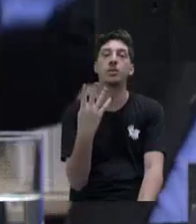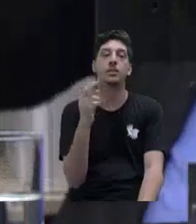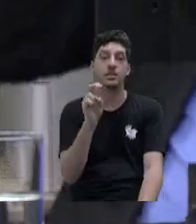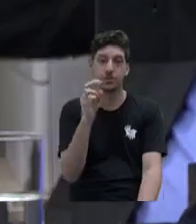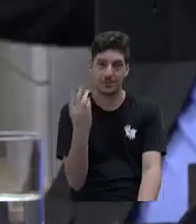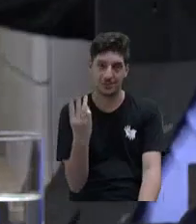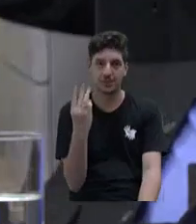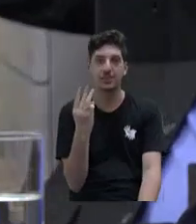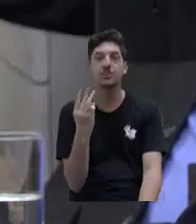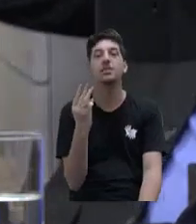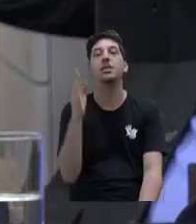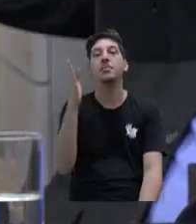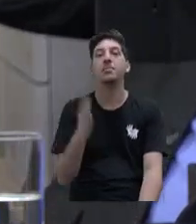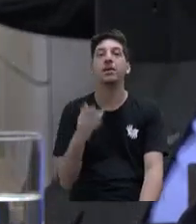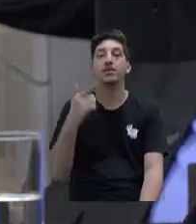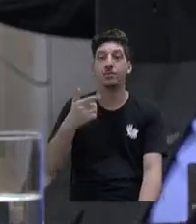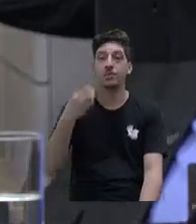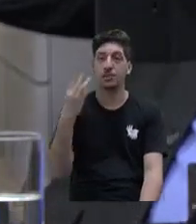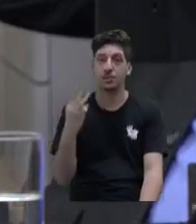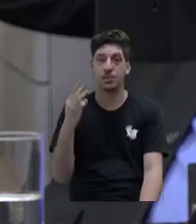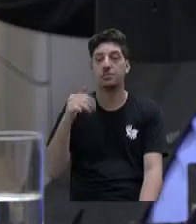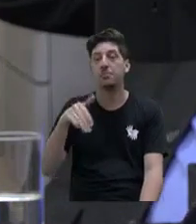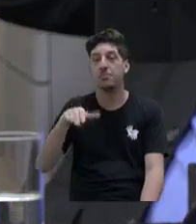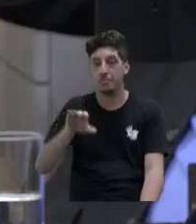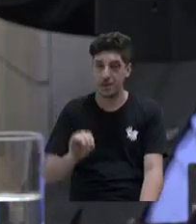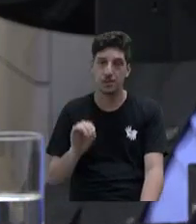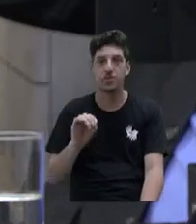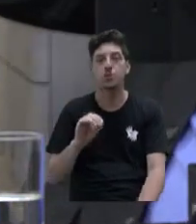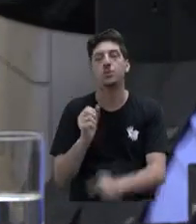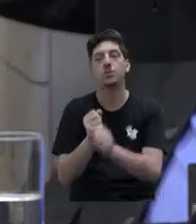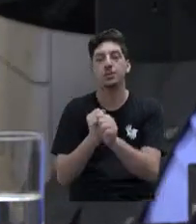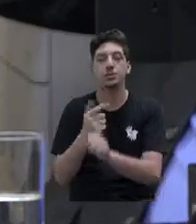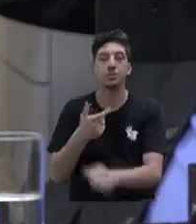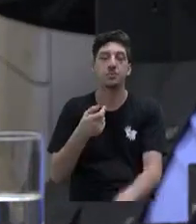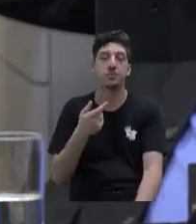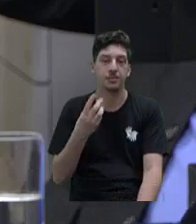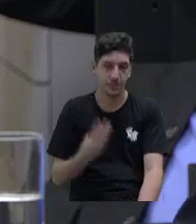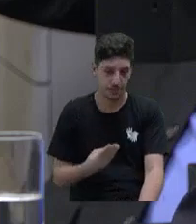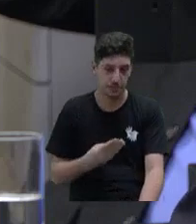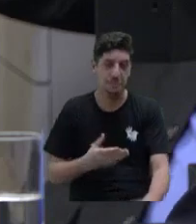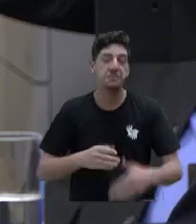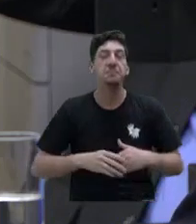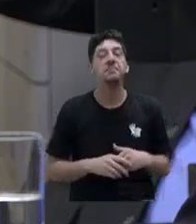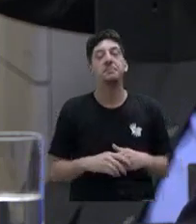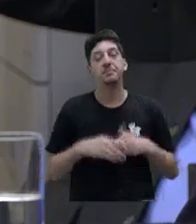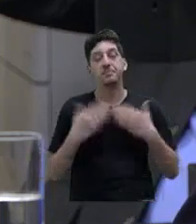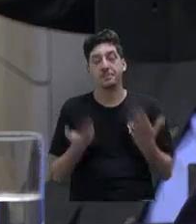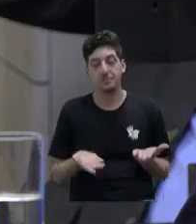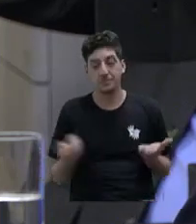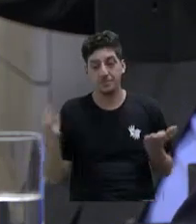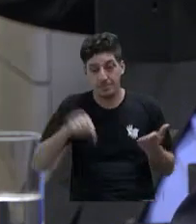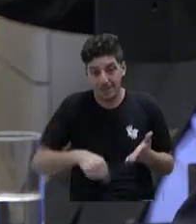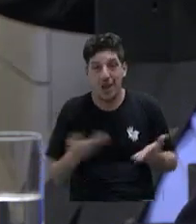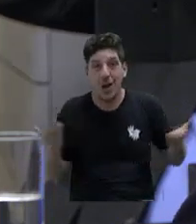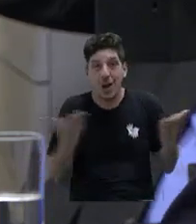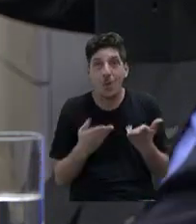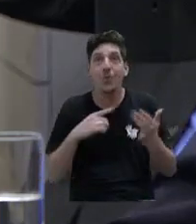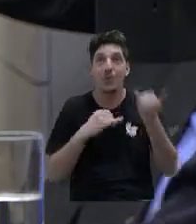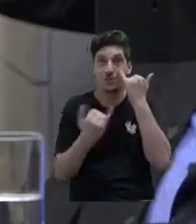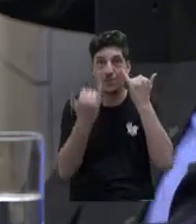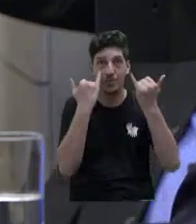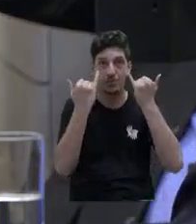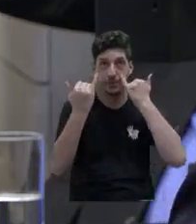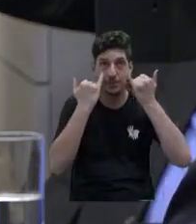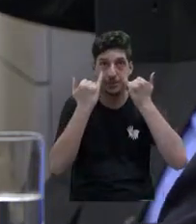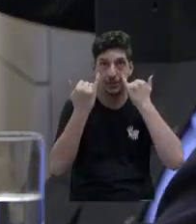11.453, 23 de março de 2023. Nós já tivemos aqui agora a informação